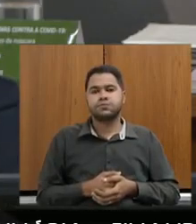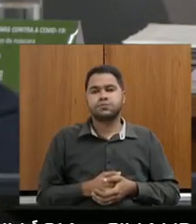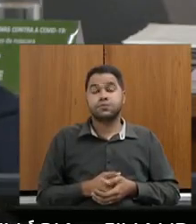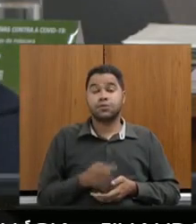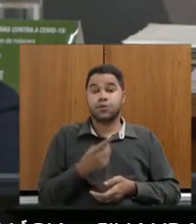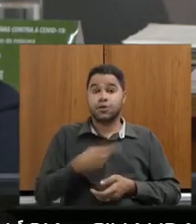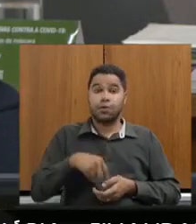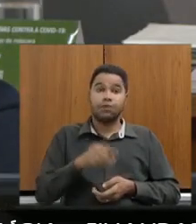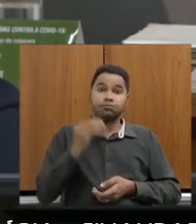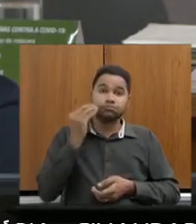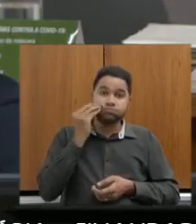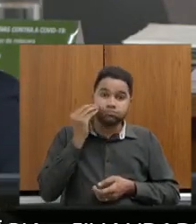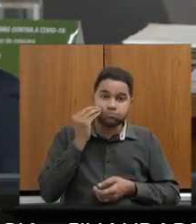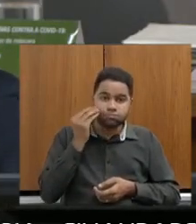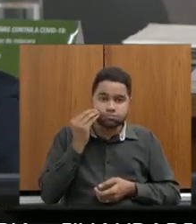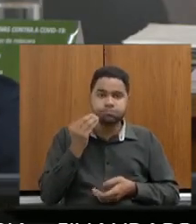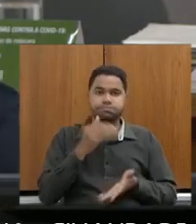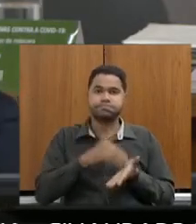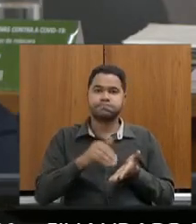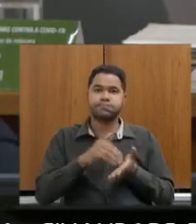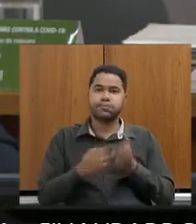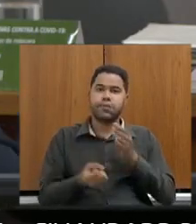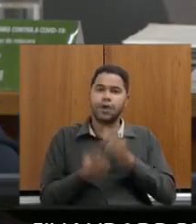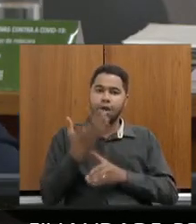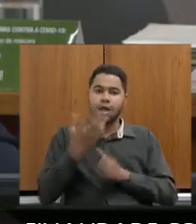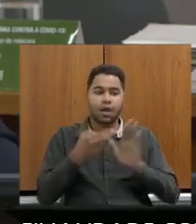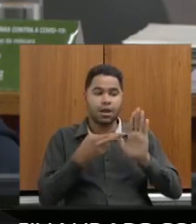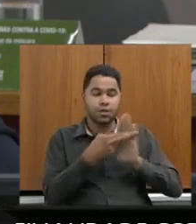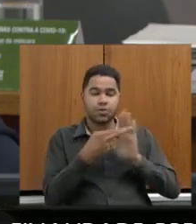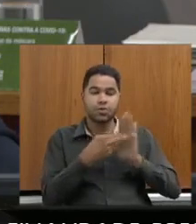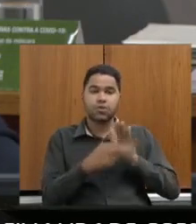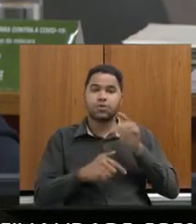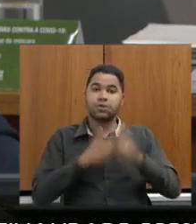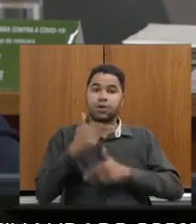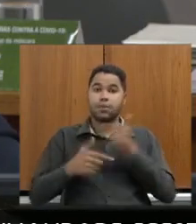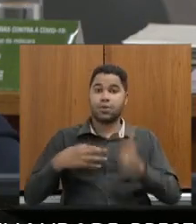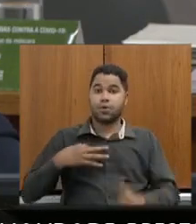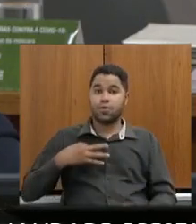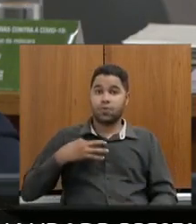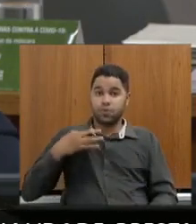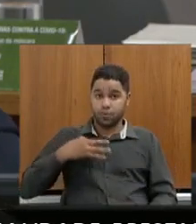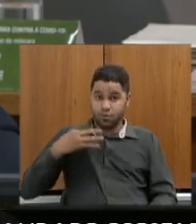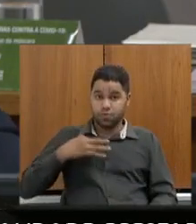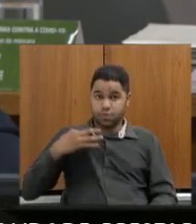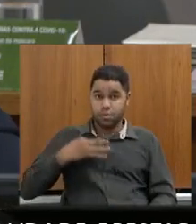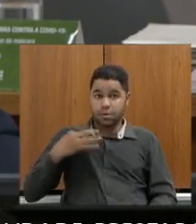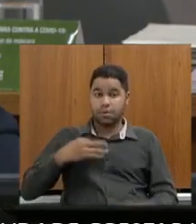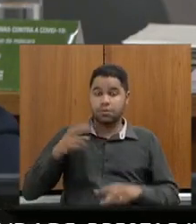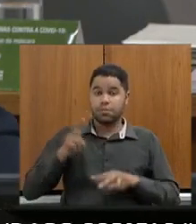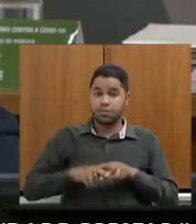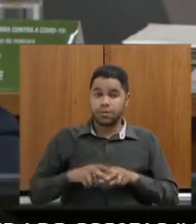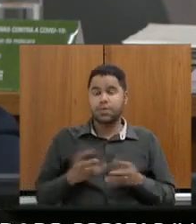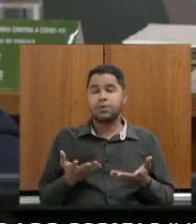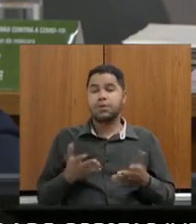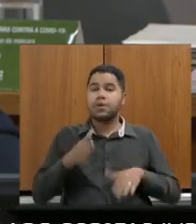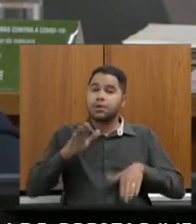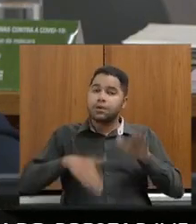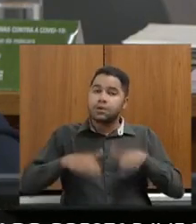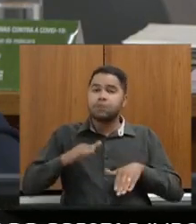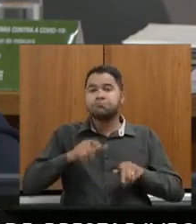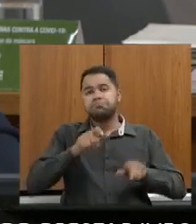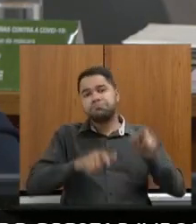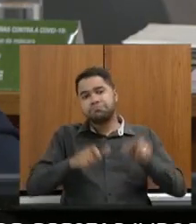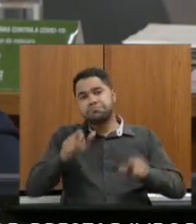providências na secretaria foi elaborar uma resolução sobre o trabalho de voluntariado do preso então muitas vezes